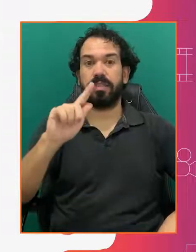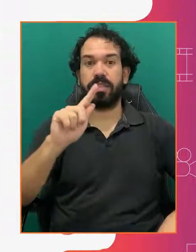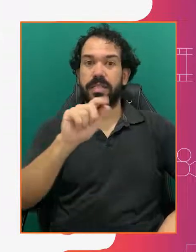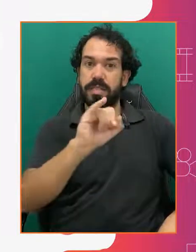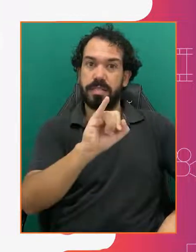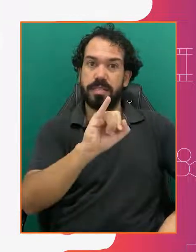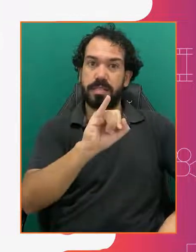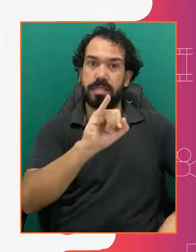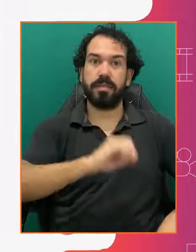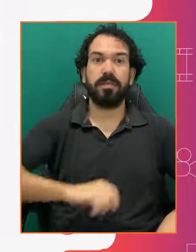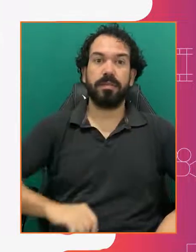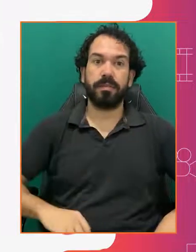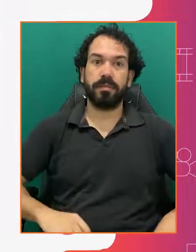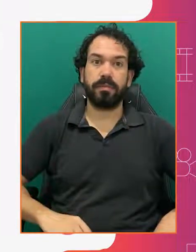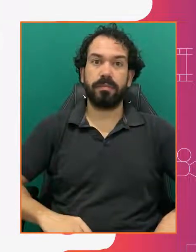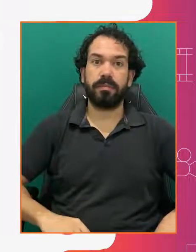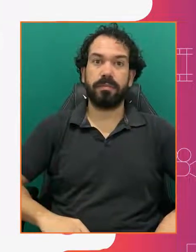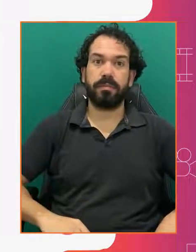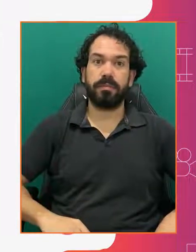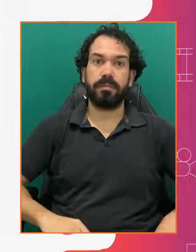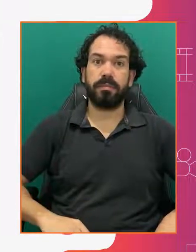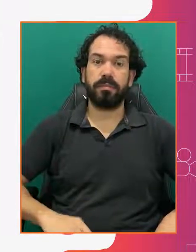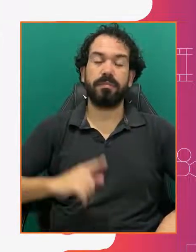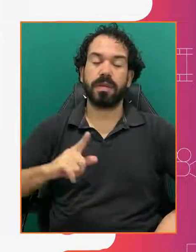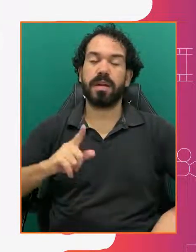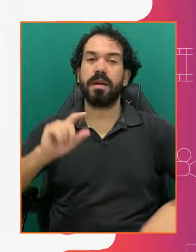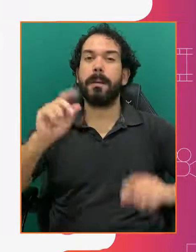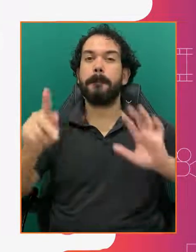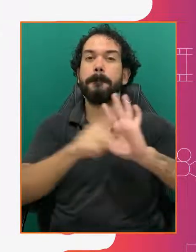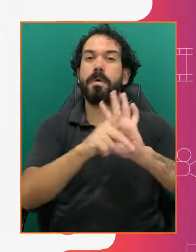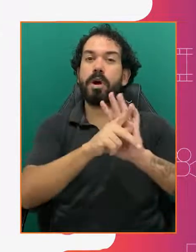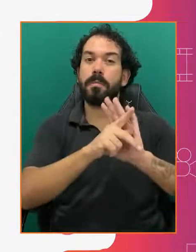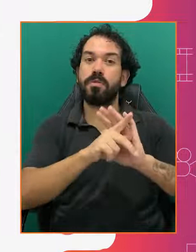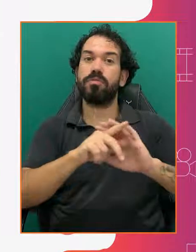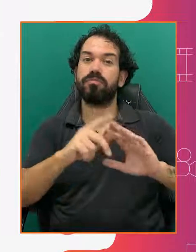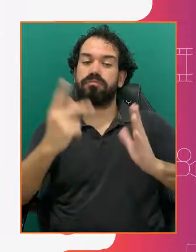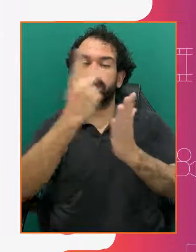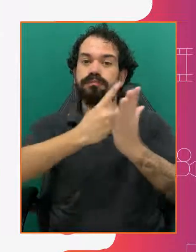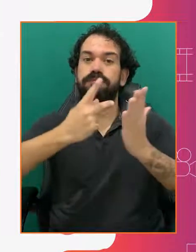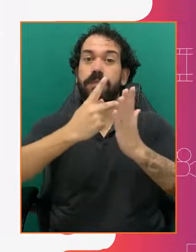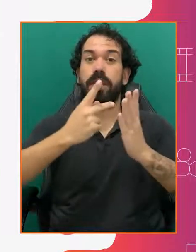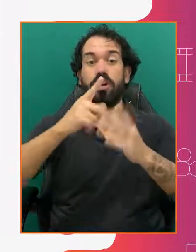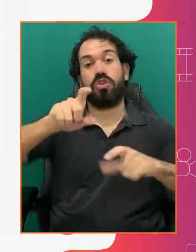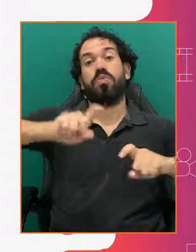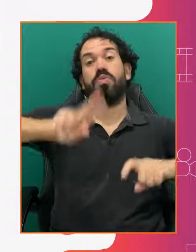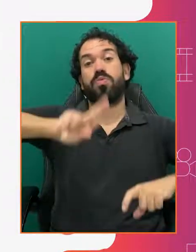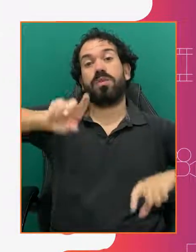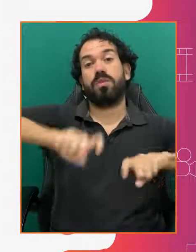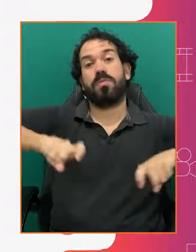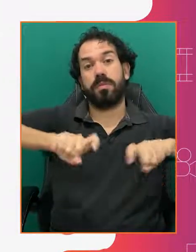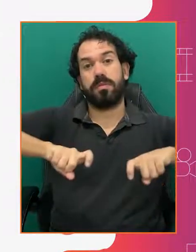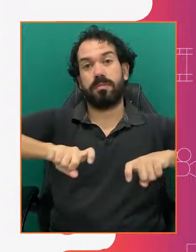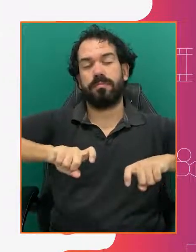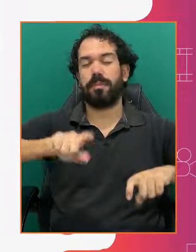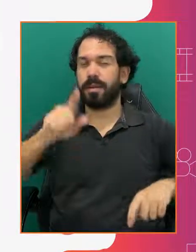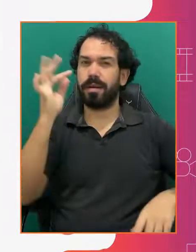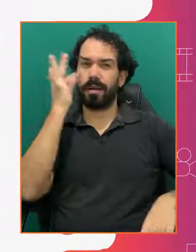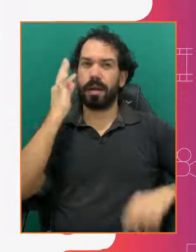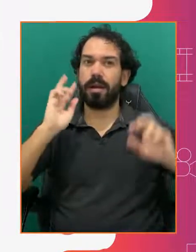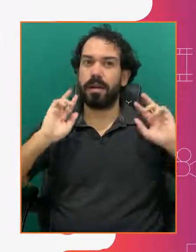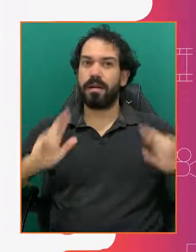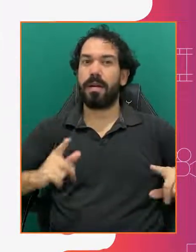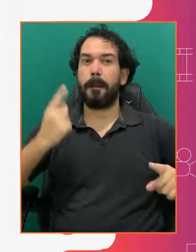CGI, que significa que são imagens geradas a partir de um computador. A maior diferença nessa